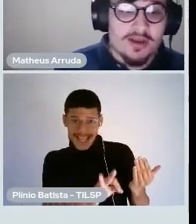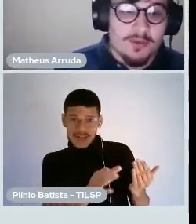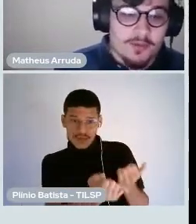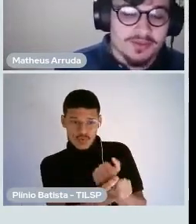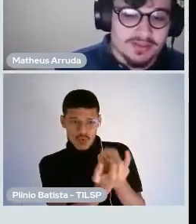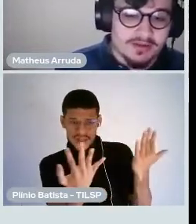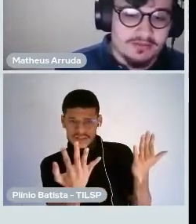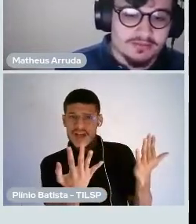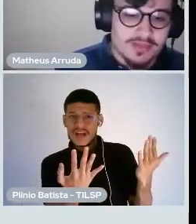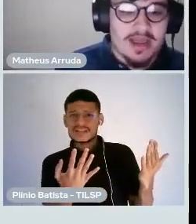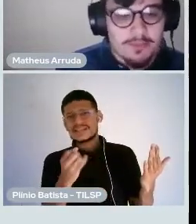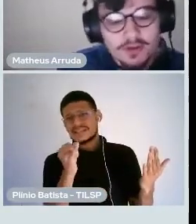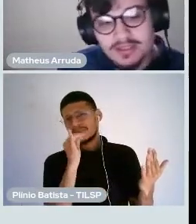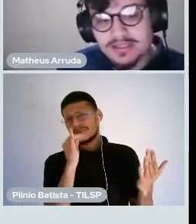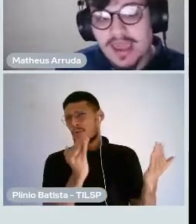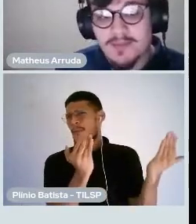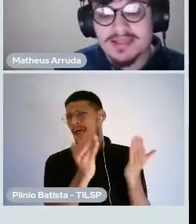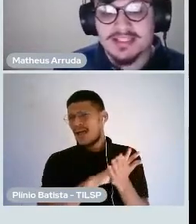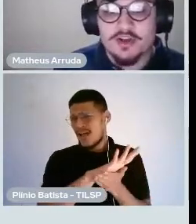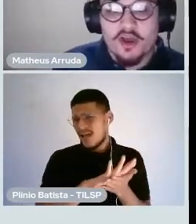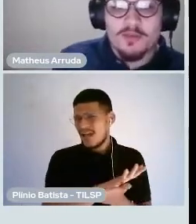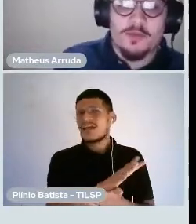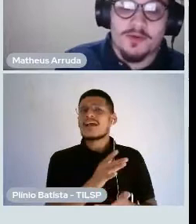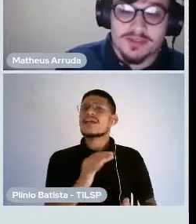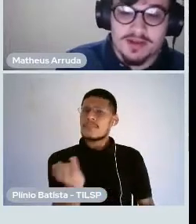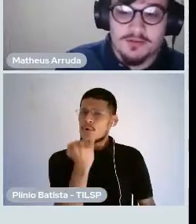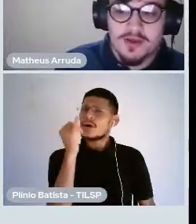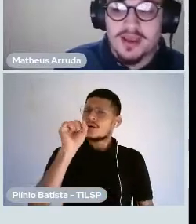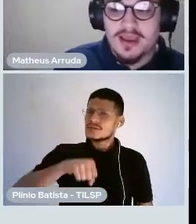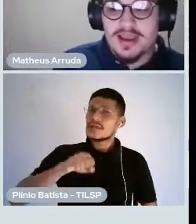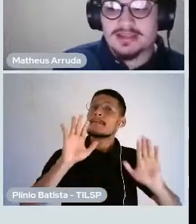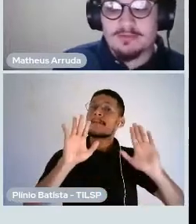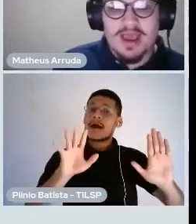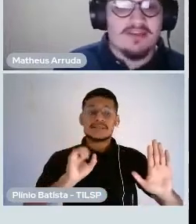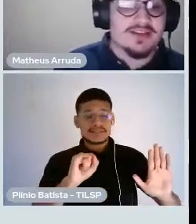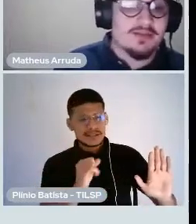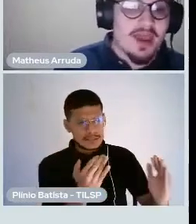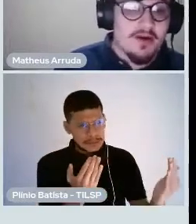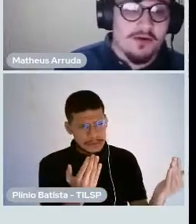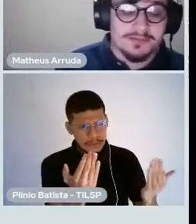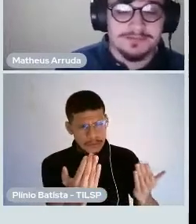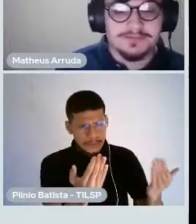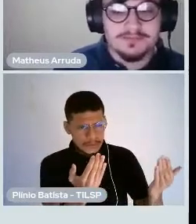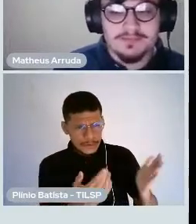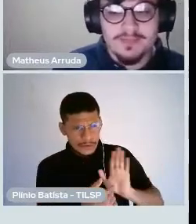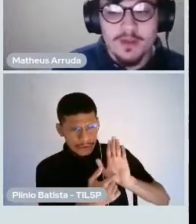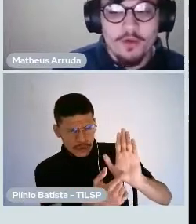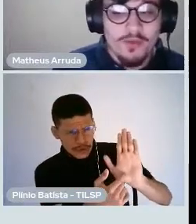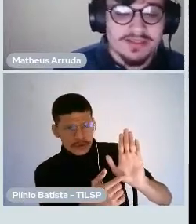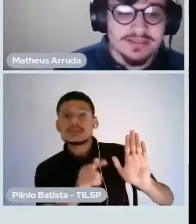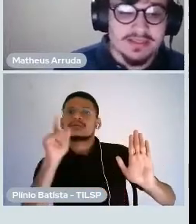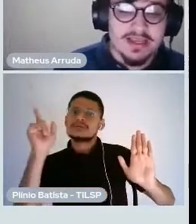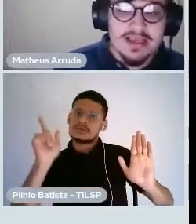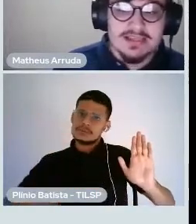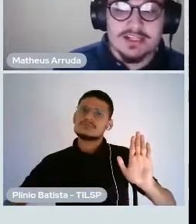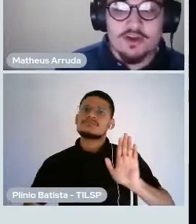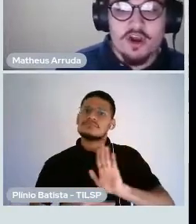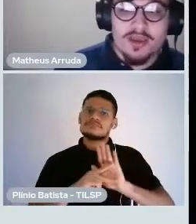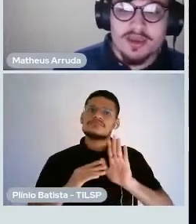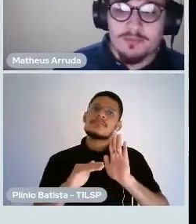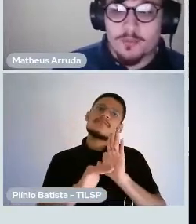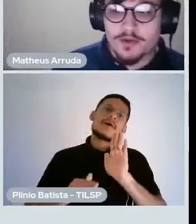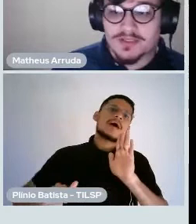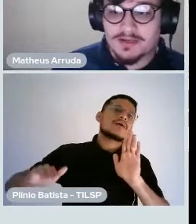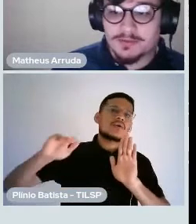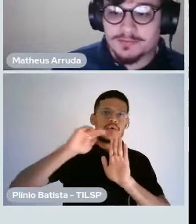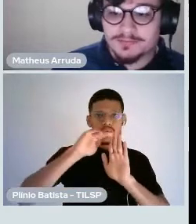gente colocar ele em proporção, ele é importante, mas se a gente coloca em proporção, ele tem uma relevância maior. Como assim? Se a gente